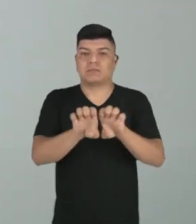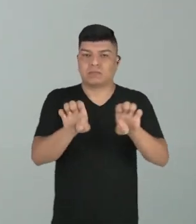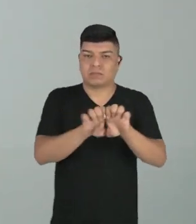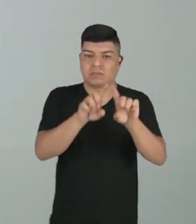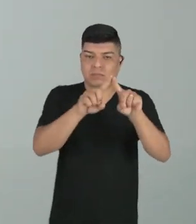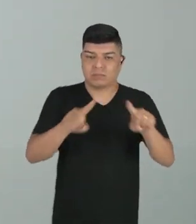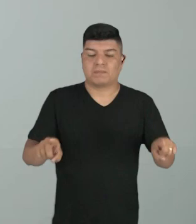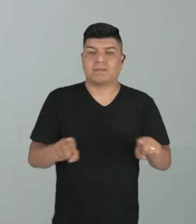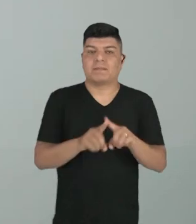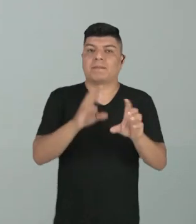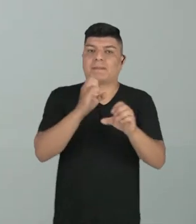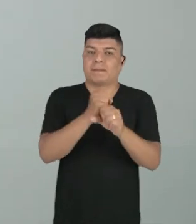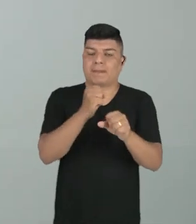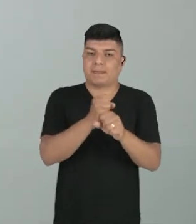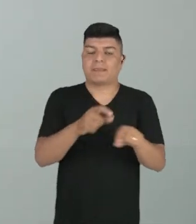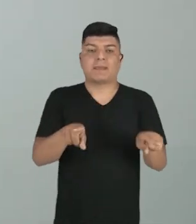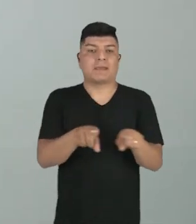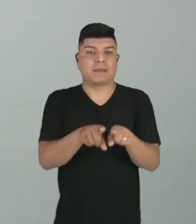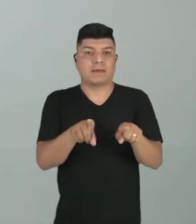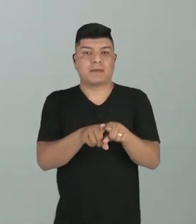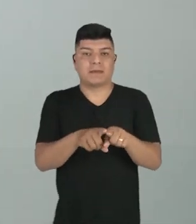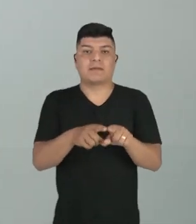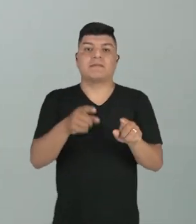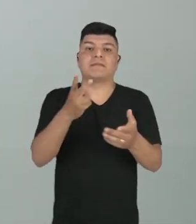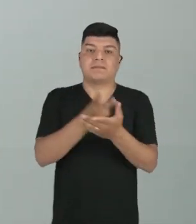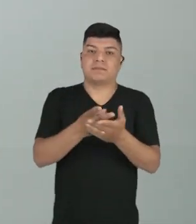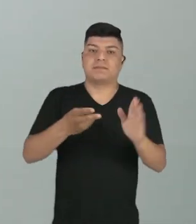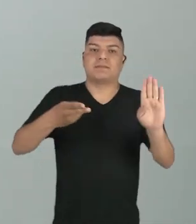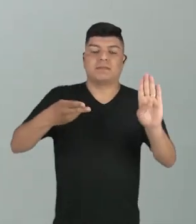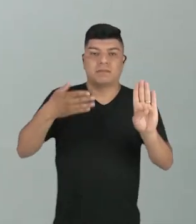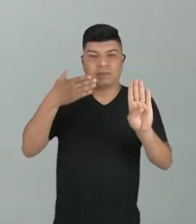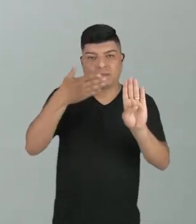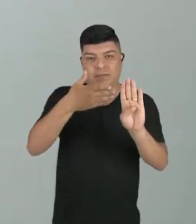razões trigonométricas. E não deixe de acessar lá o